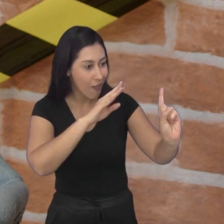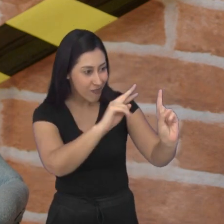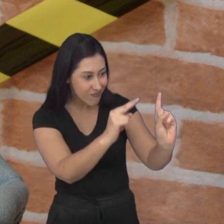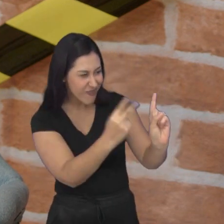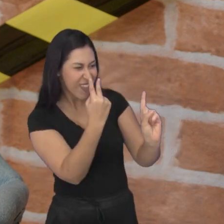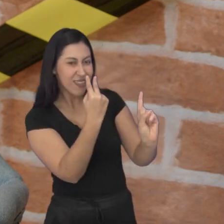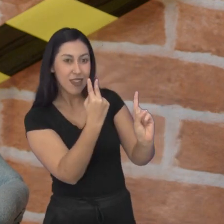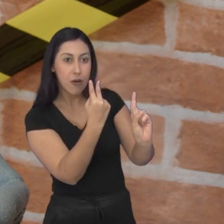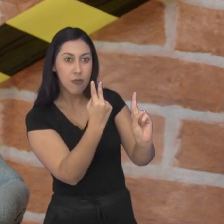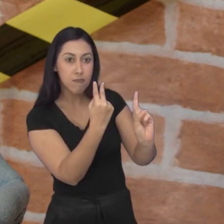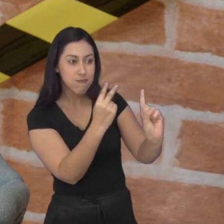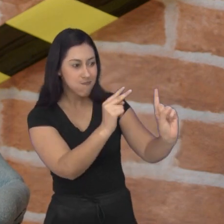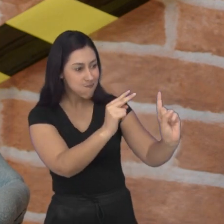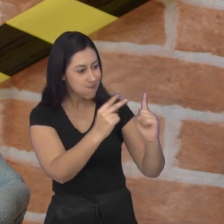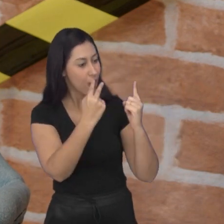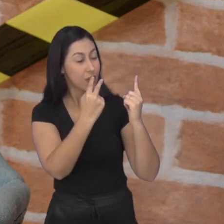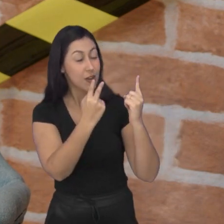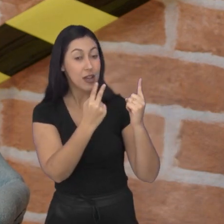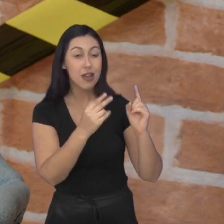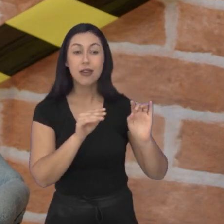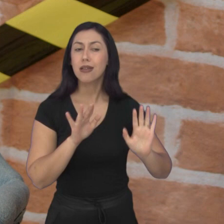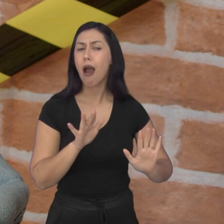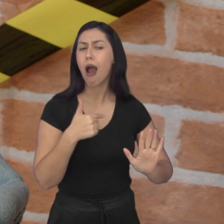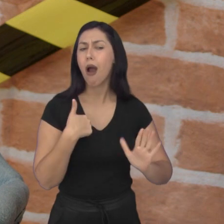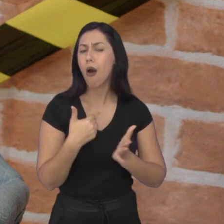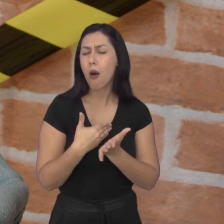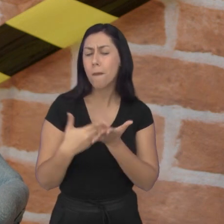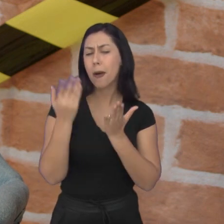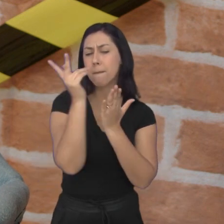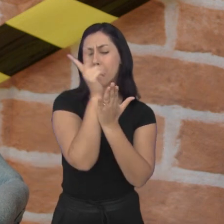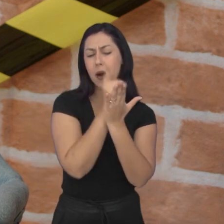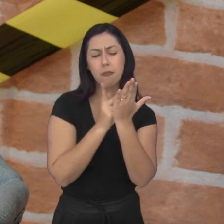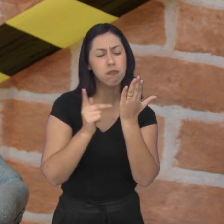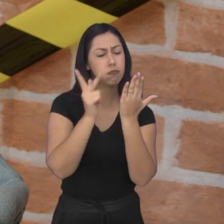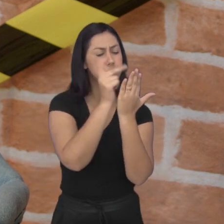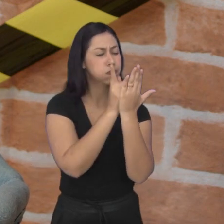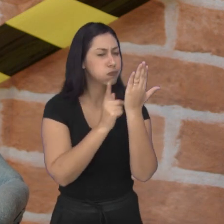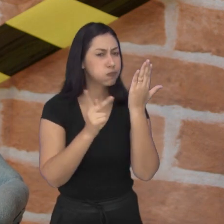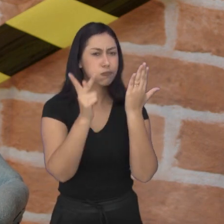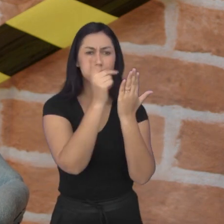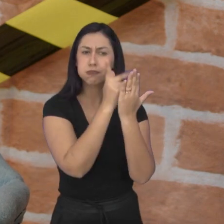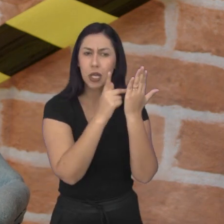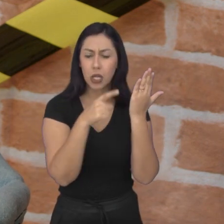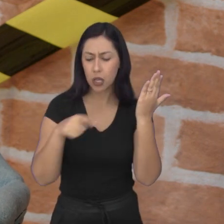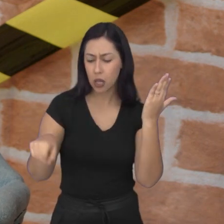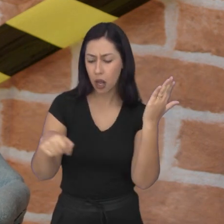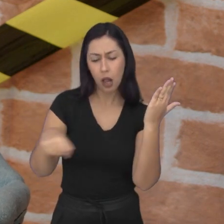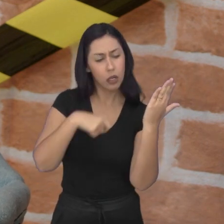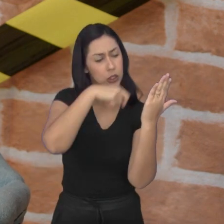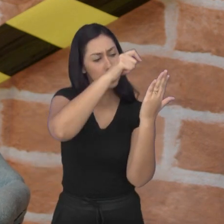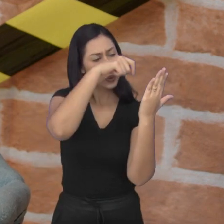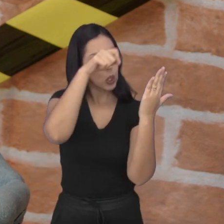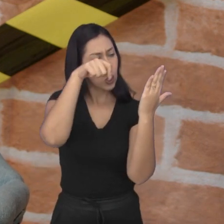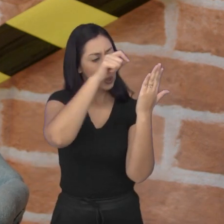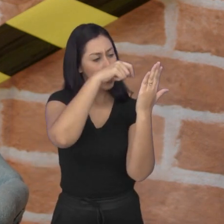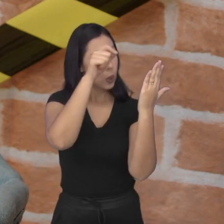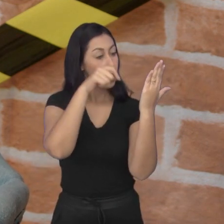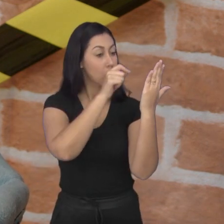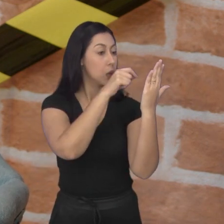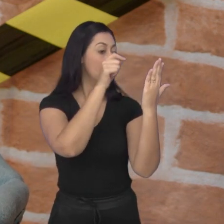fui fazendo algumas pinturas, que no caso ainda eram pinturas com aquarela, com guache